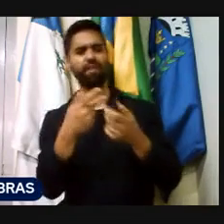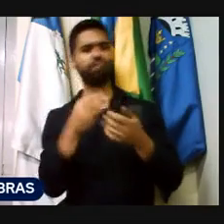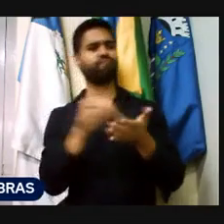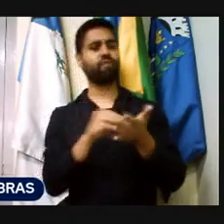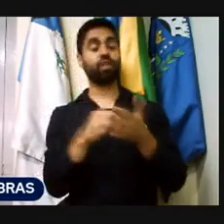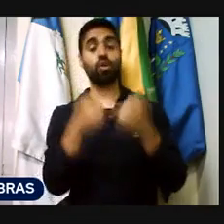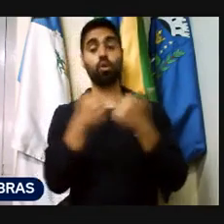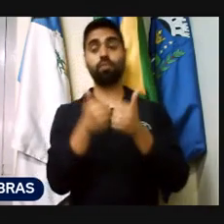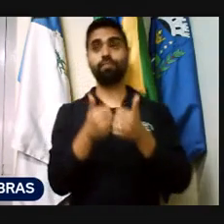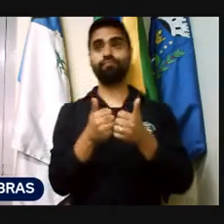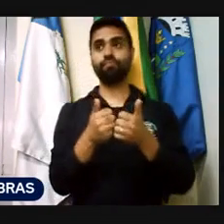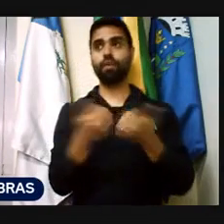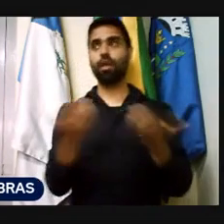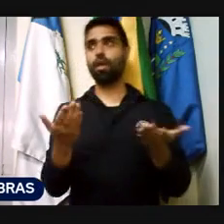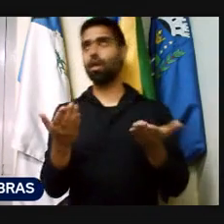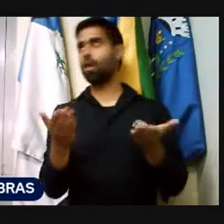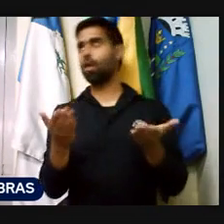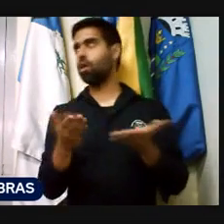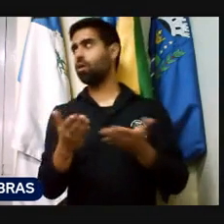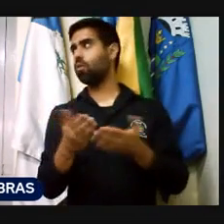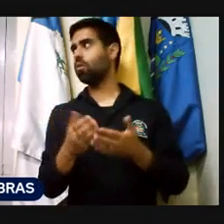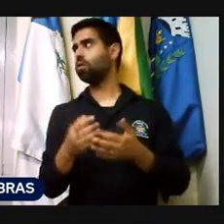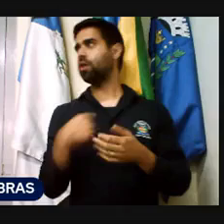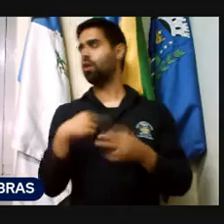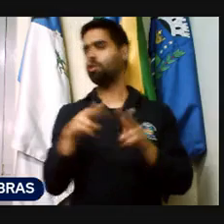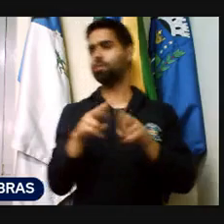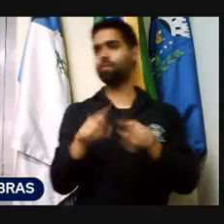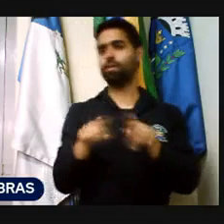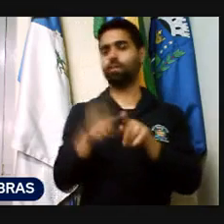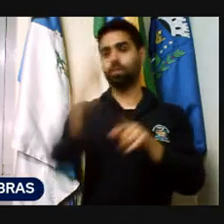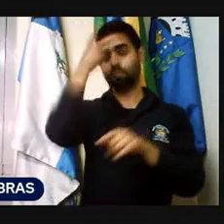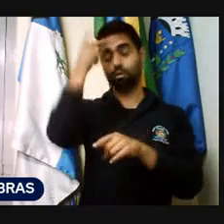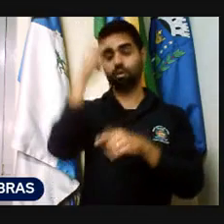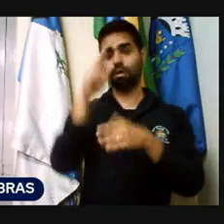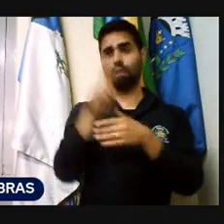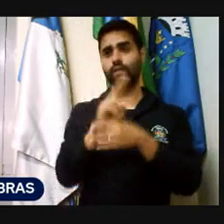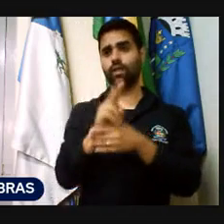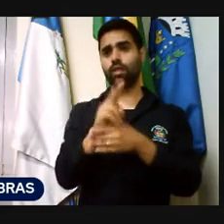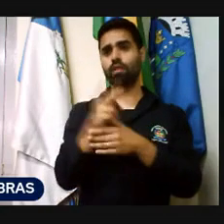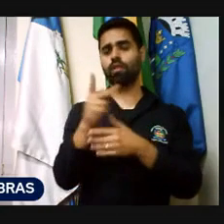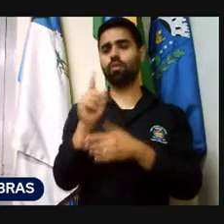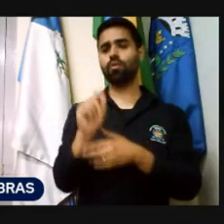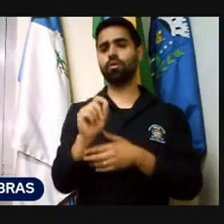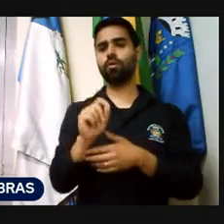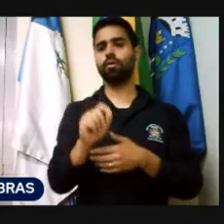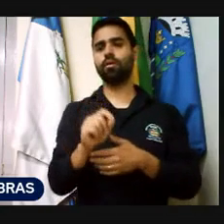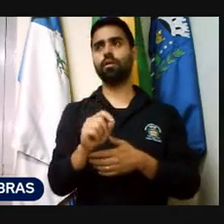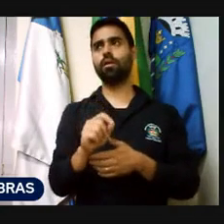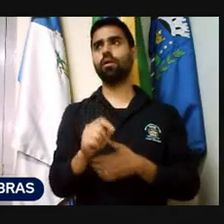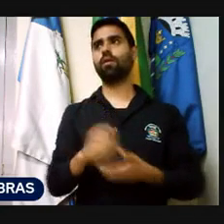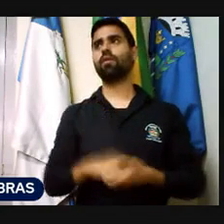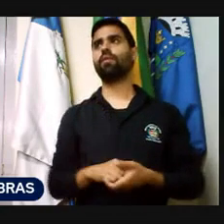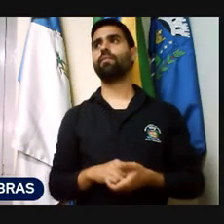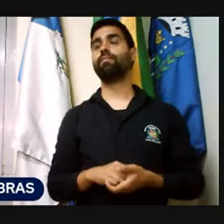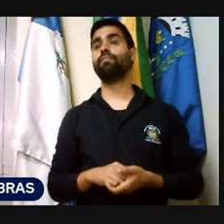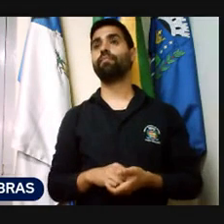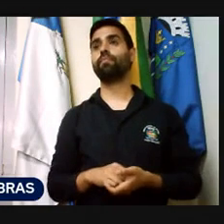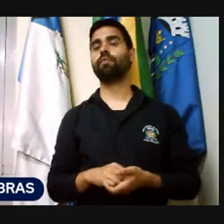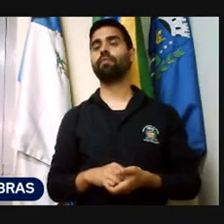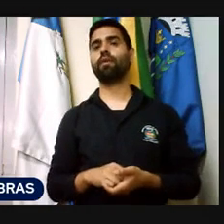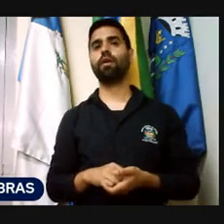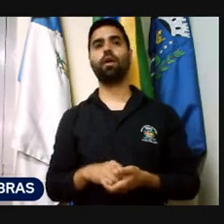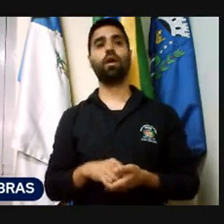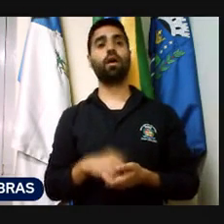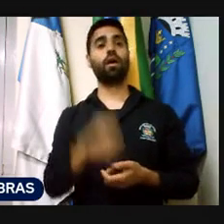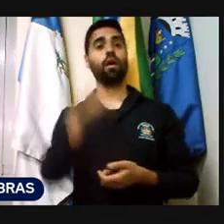E hoje eu vi um morador de Valença reclamando. A senhora dele teve o transplante de